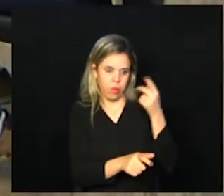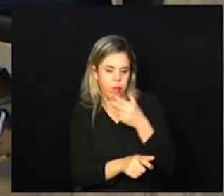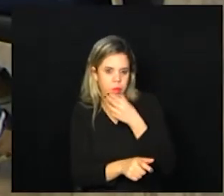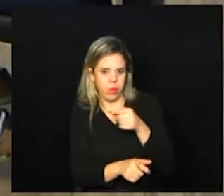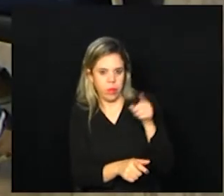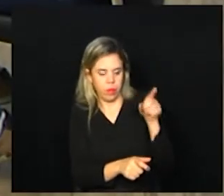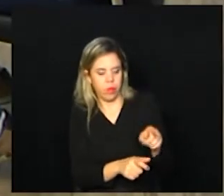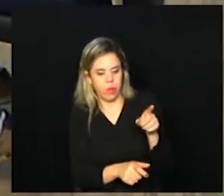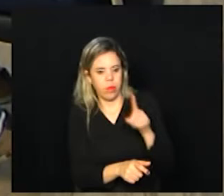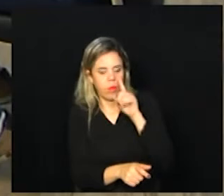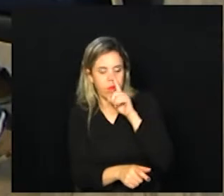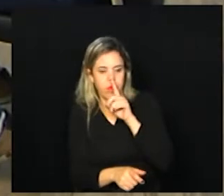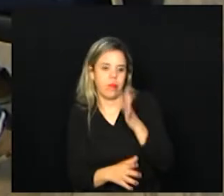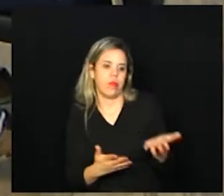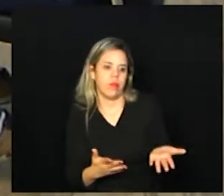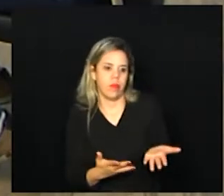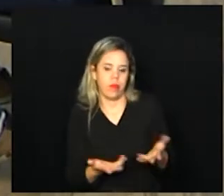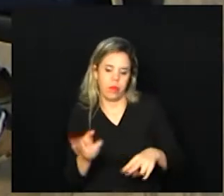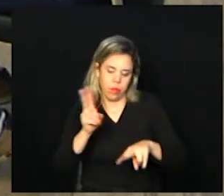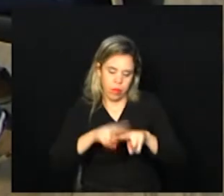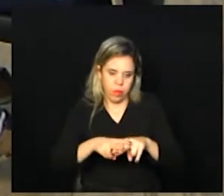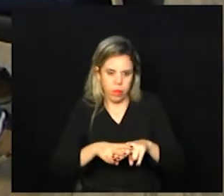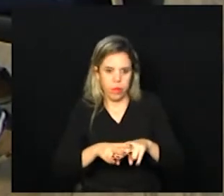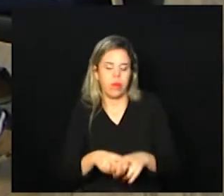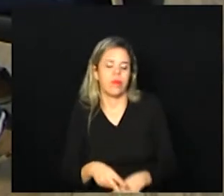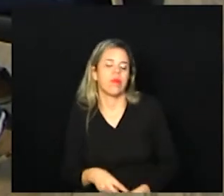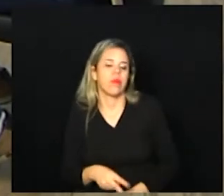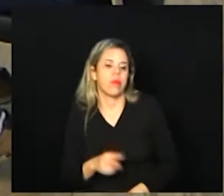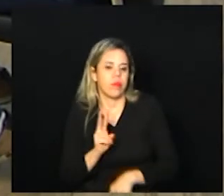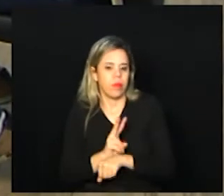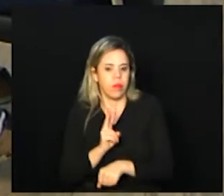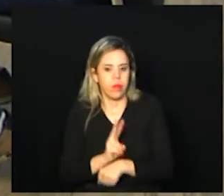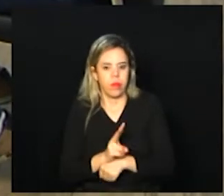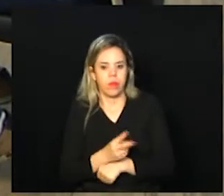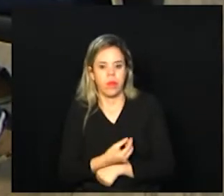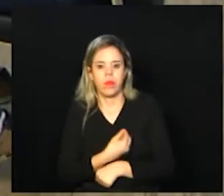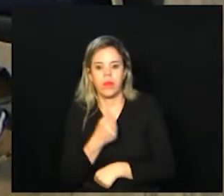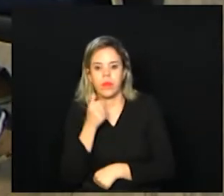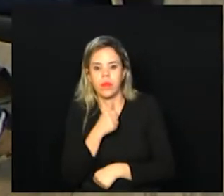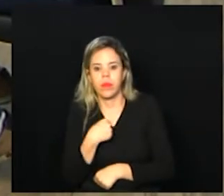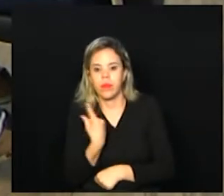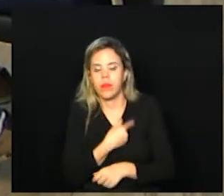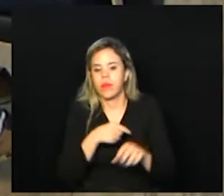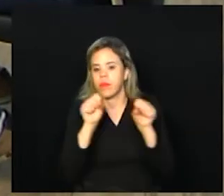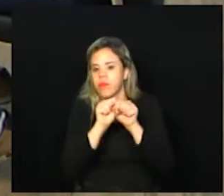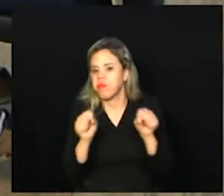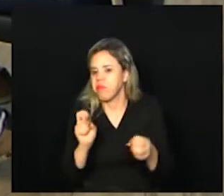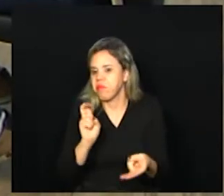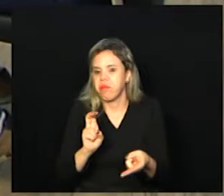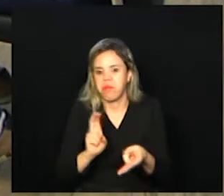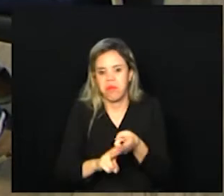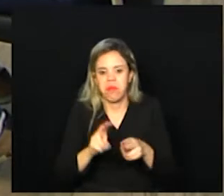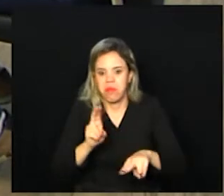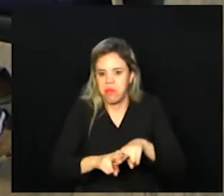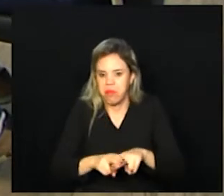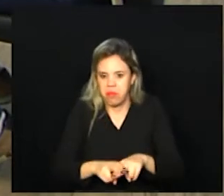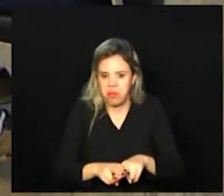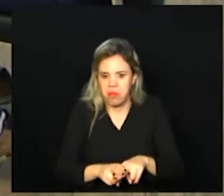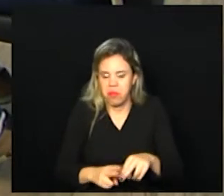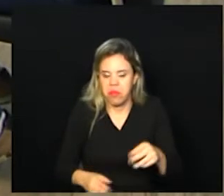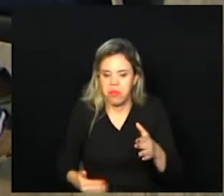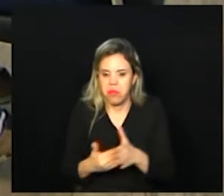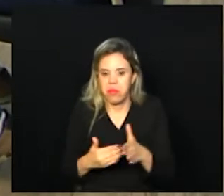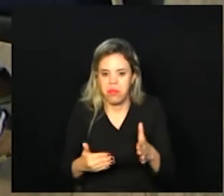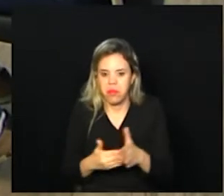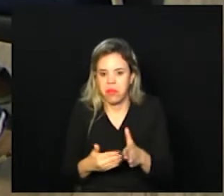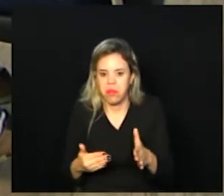vida, acho que tem que ser preso para proteger a vida das mulheres. Mas a gente sabe que o nosso sistema penal tem uma série de